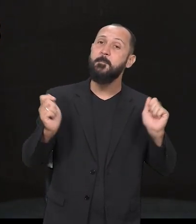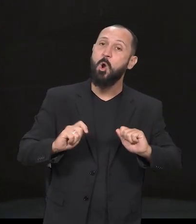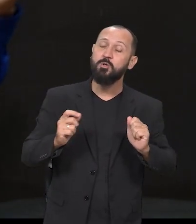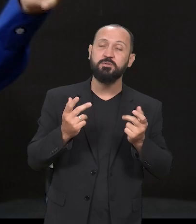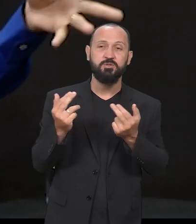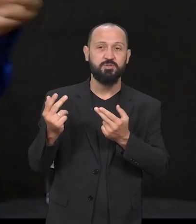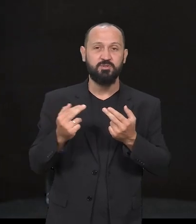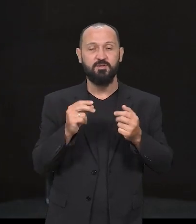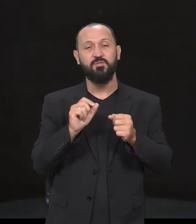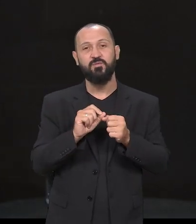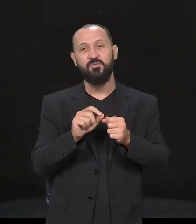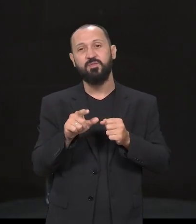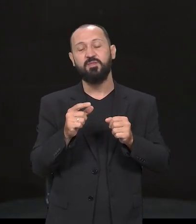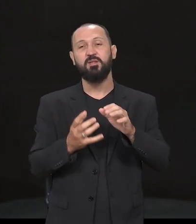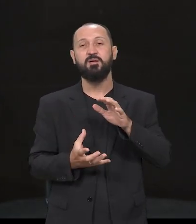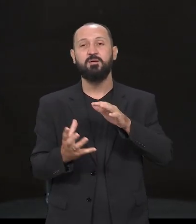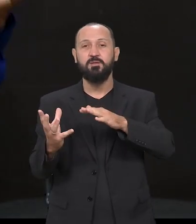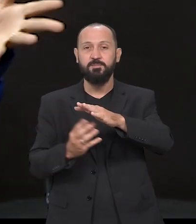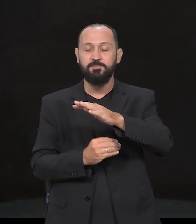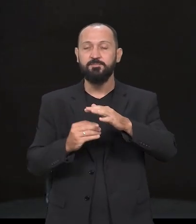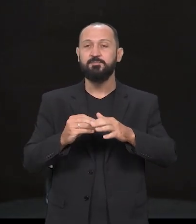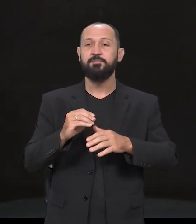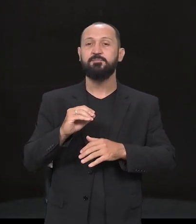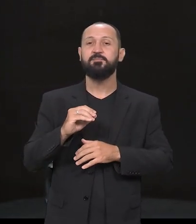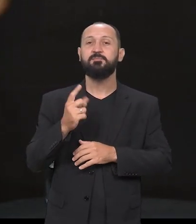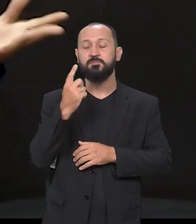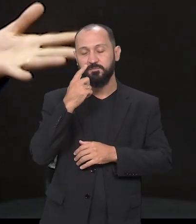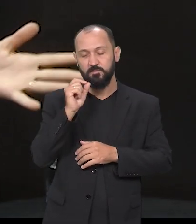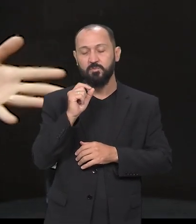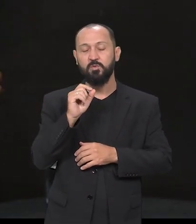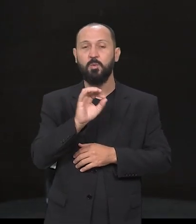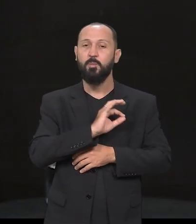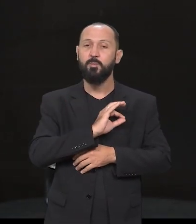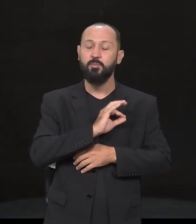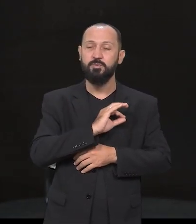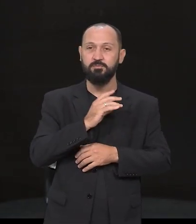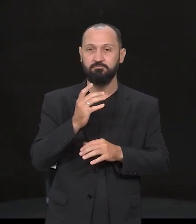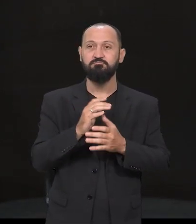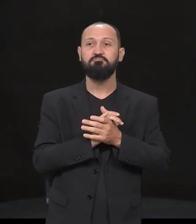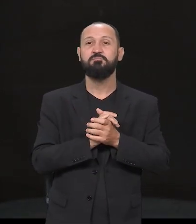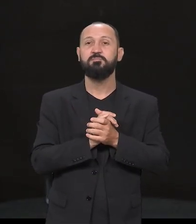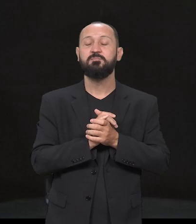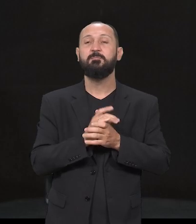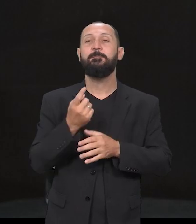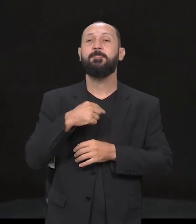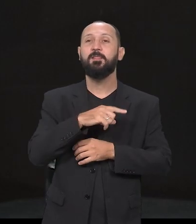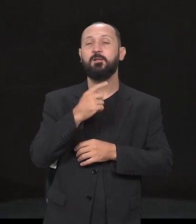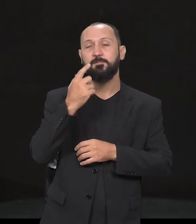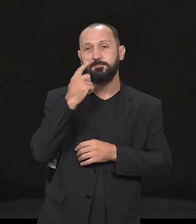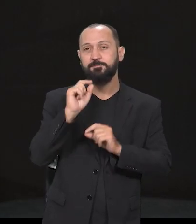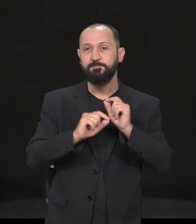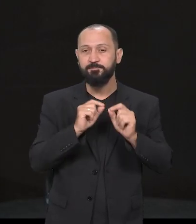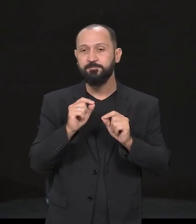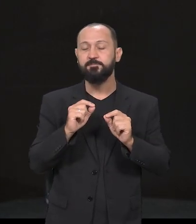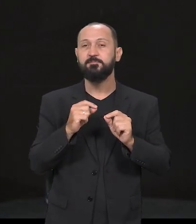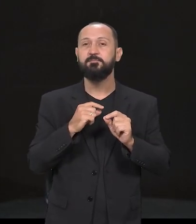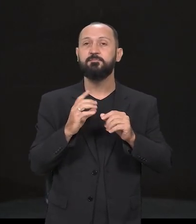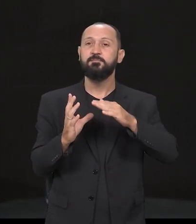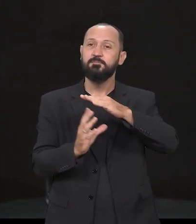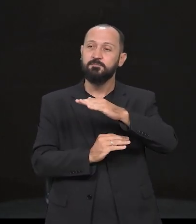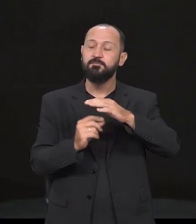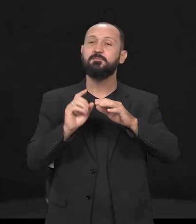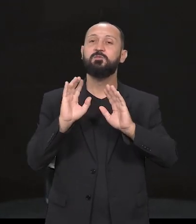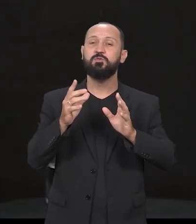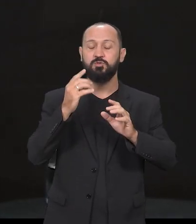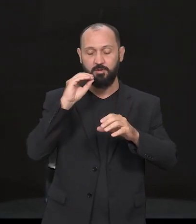pode ser o mesmo que você inseriu do inquérito policial X. A gente vai ter que pegar essa